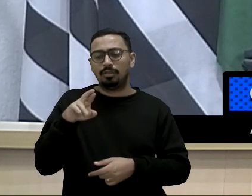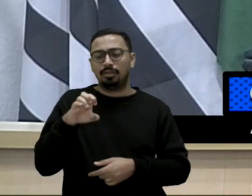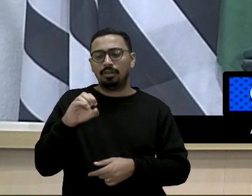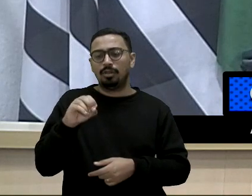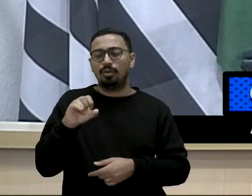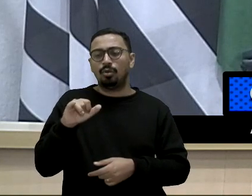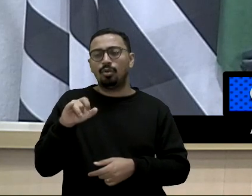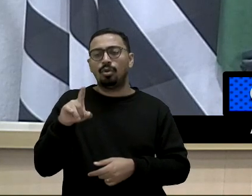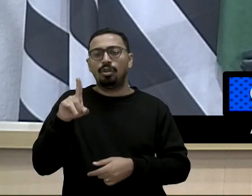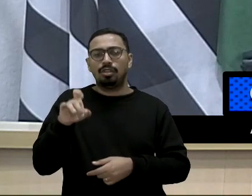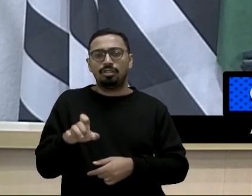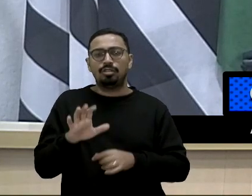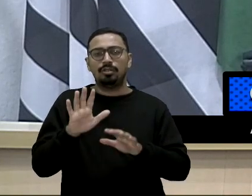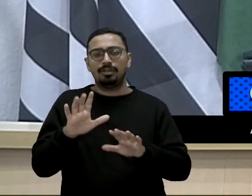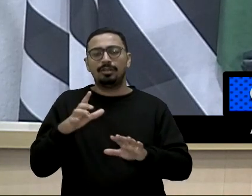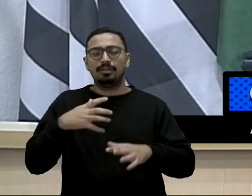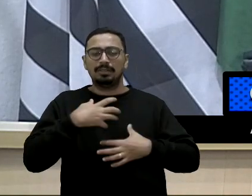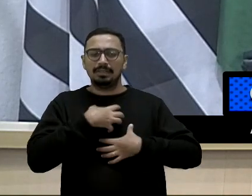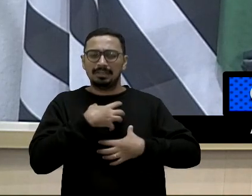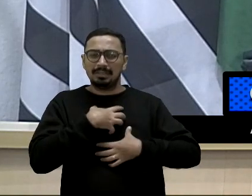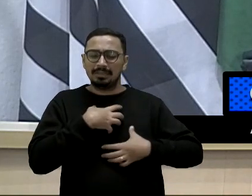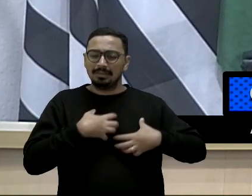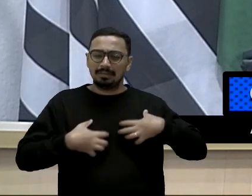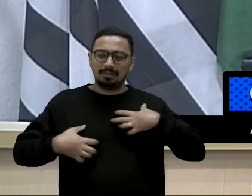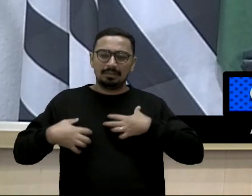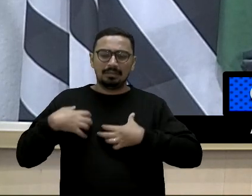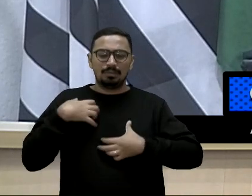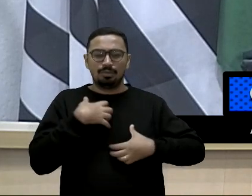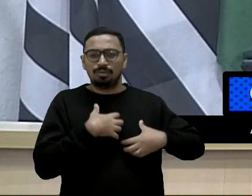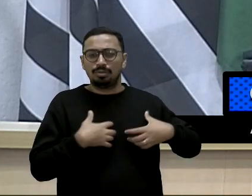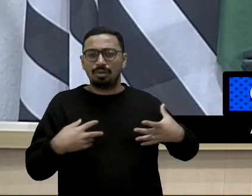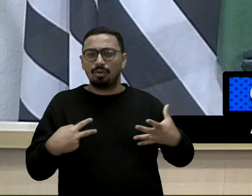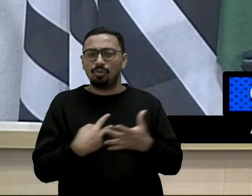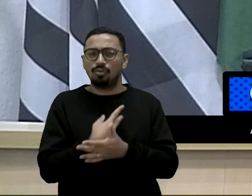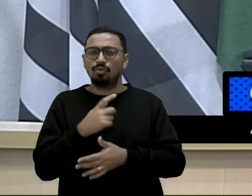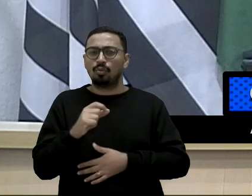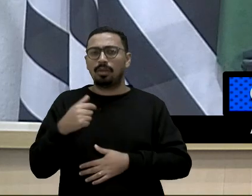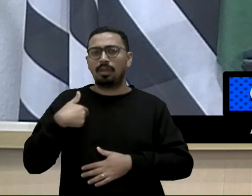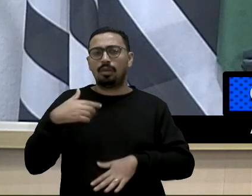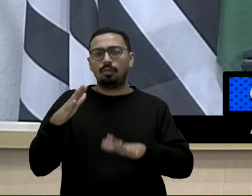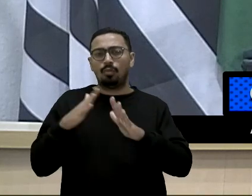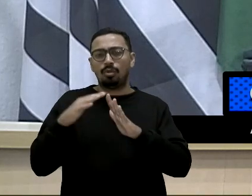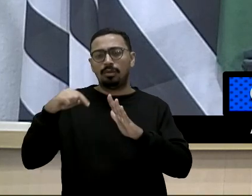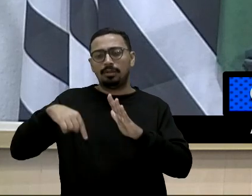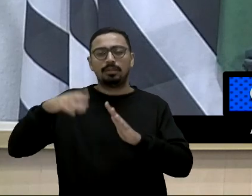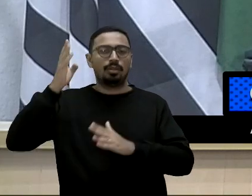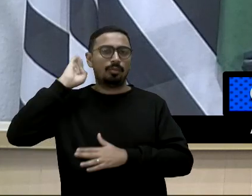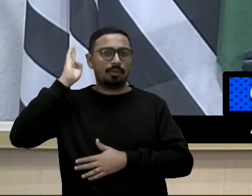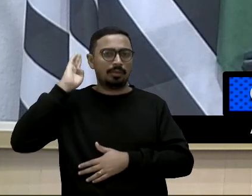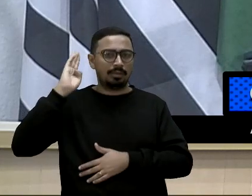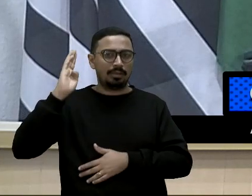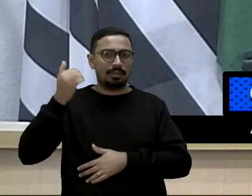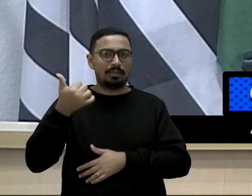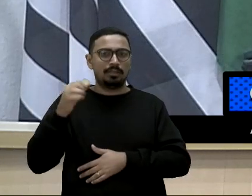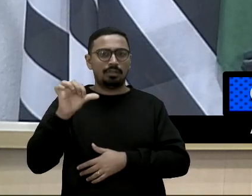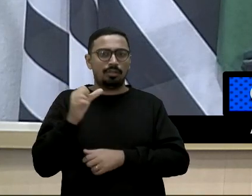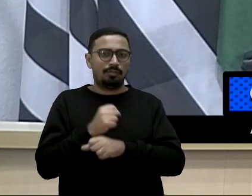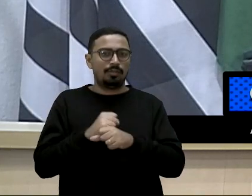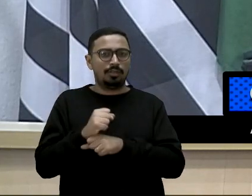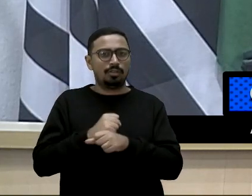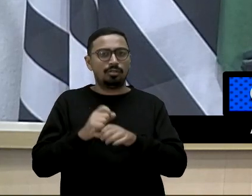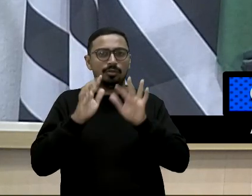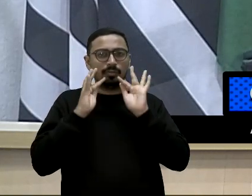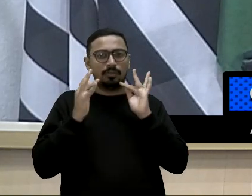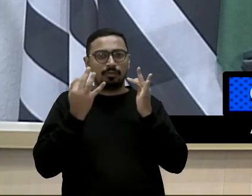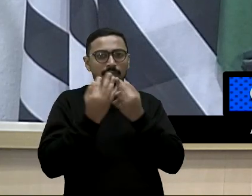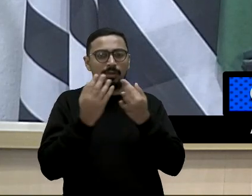E isso mexeu muito comigo, né? Chegou a um ponto assim, que eu moro aqui em Taubaté, tem 19 anos, minha família é